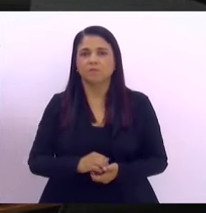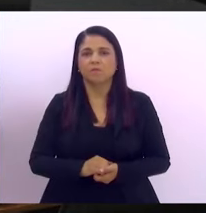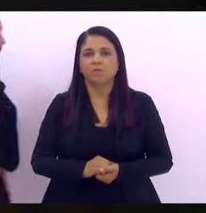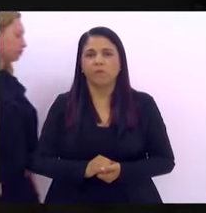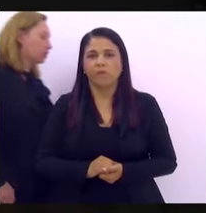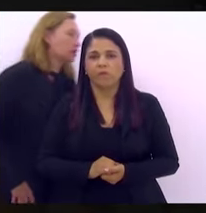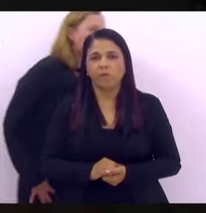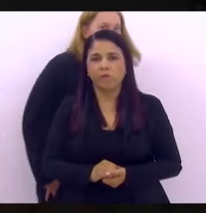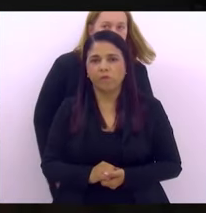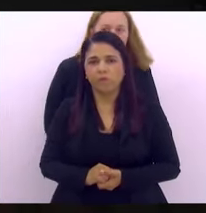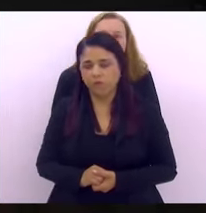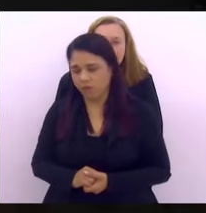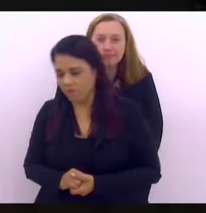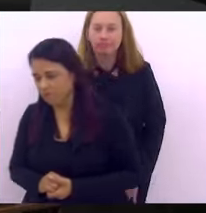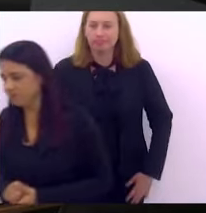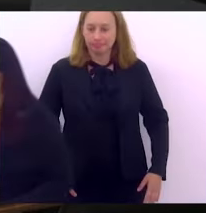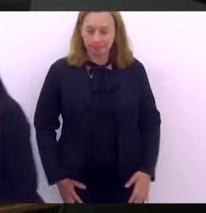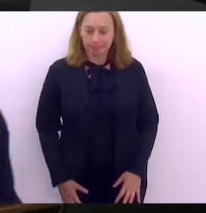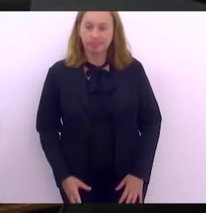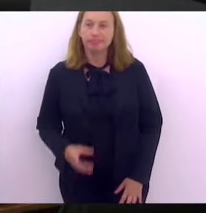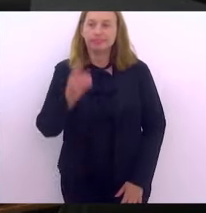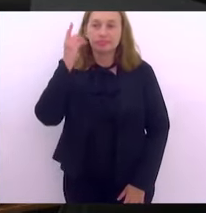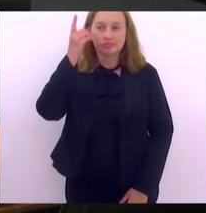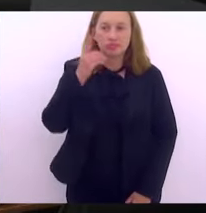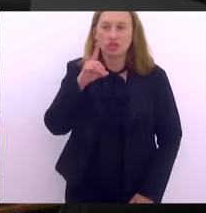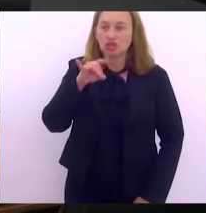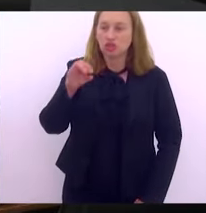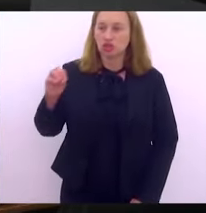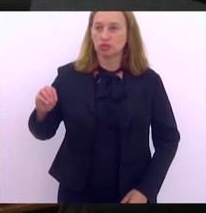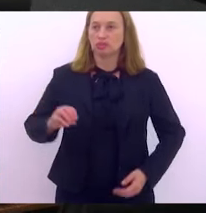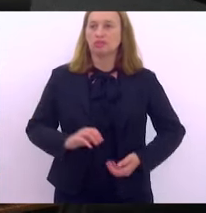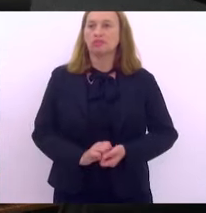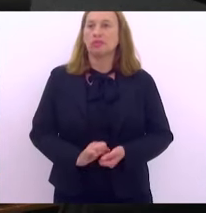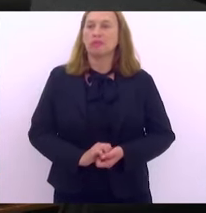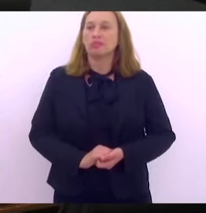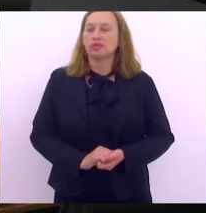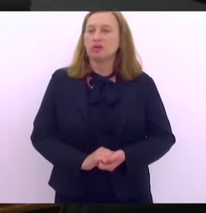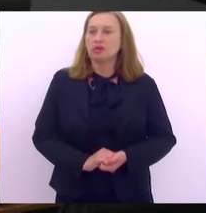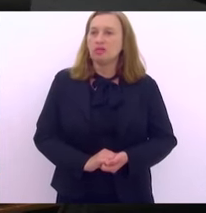presidente. Deputado Dino. Senhora presidente, eu quero